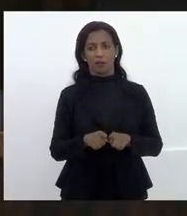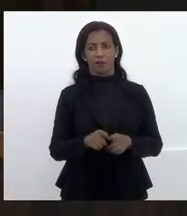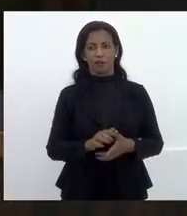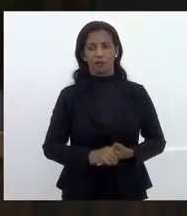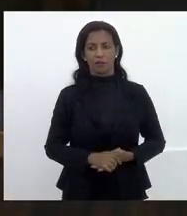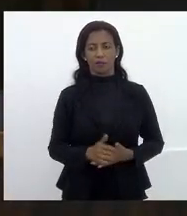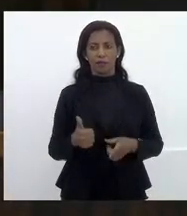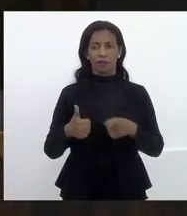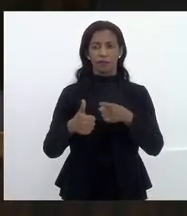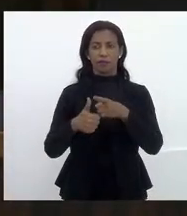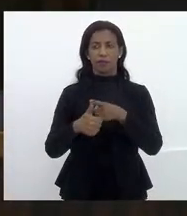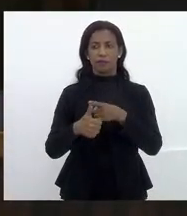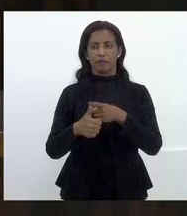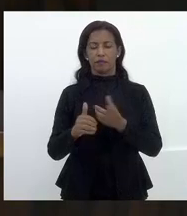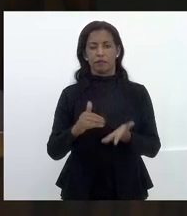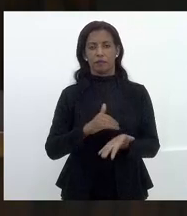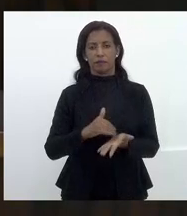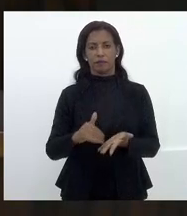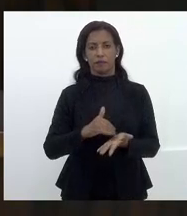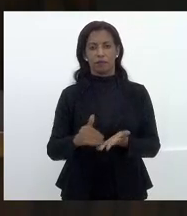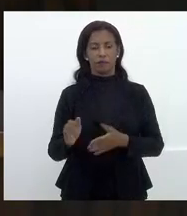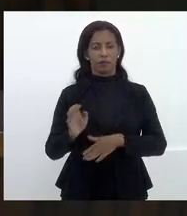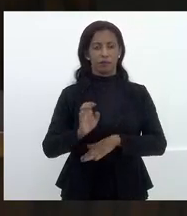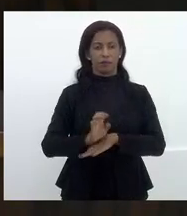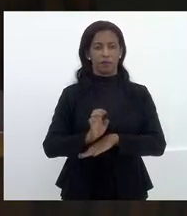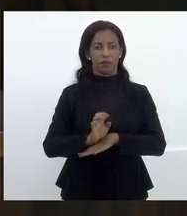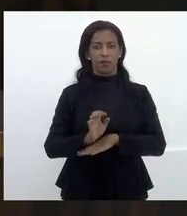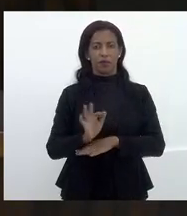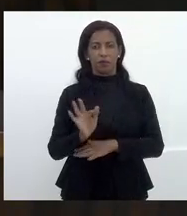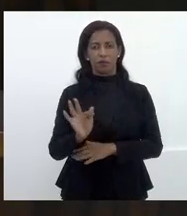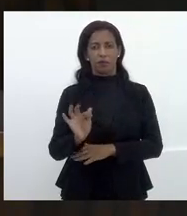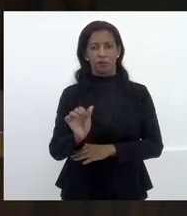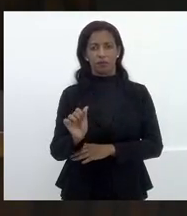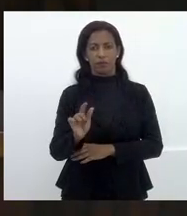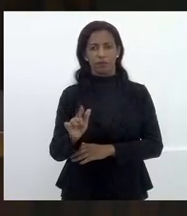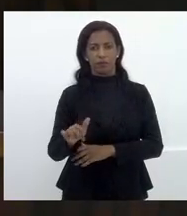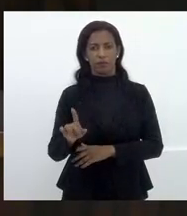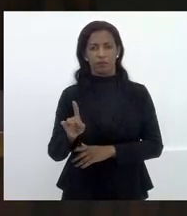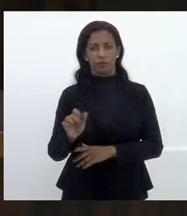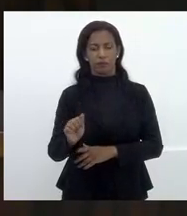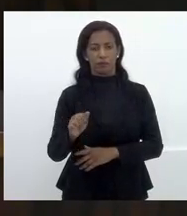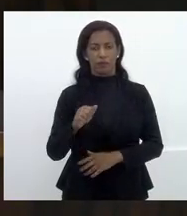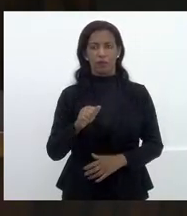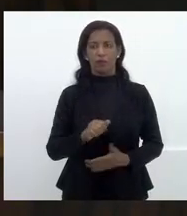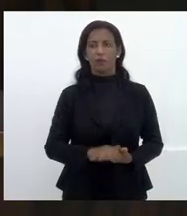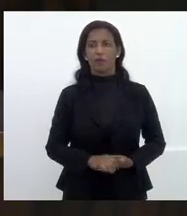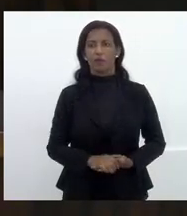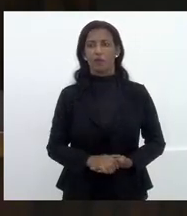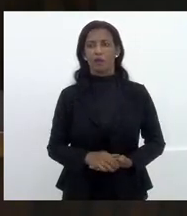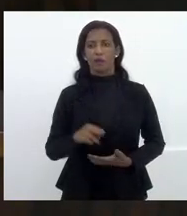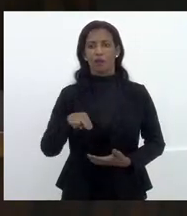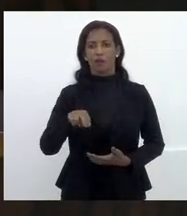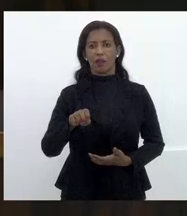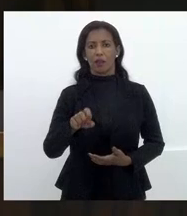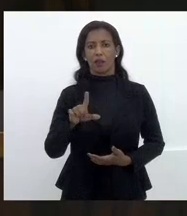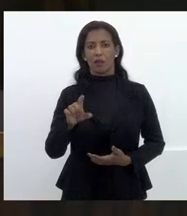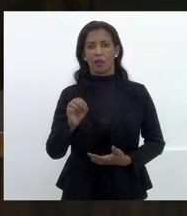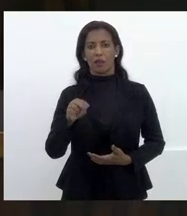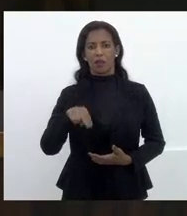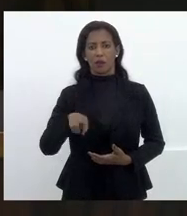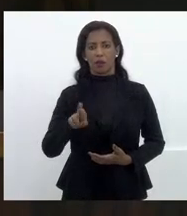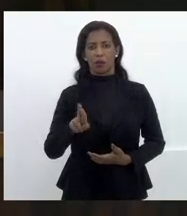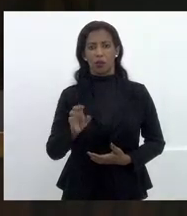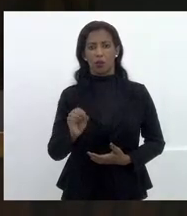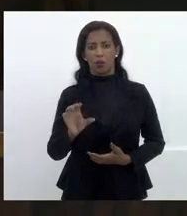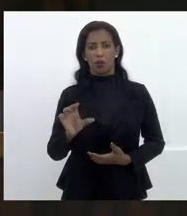primeiro lugar o secretário de Estado de Fazenda e tu Nelson Rocha caneta por aí tá aqui